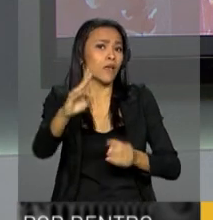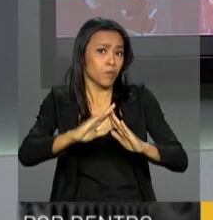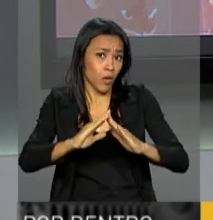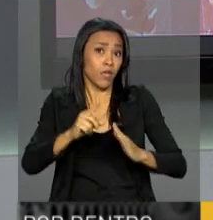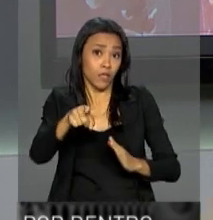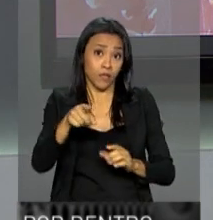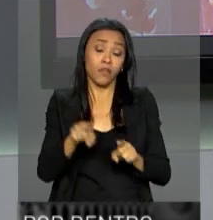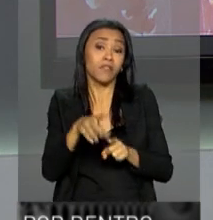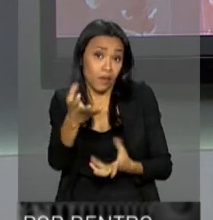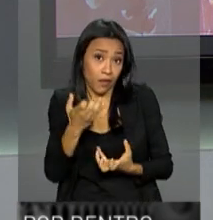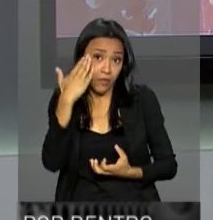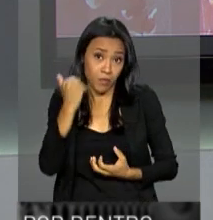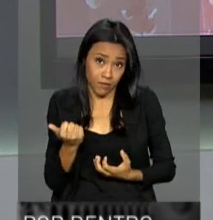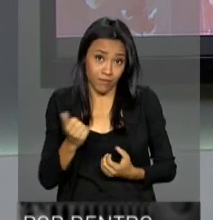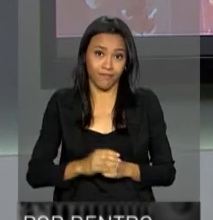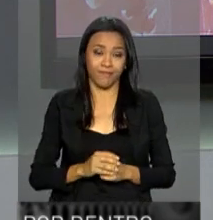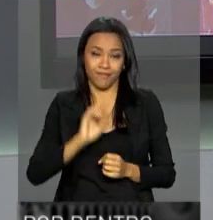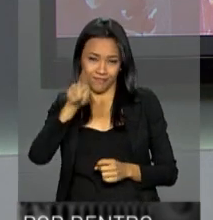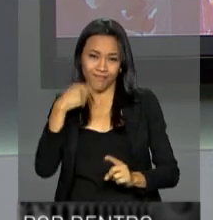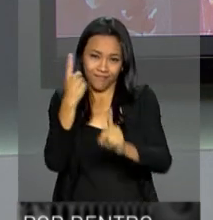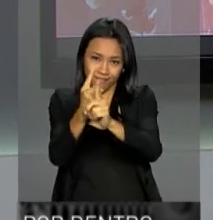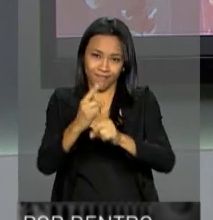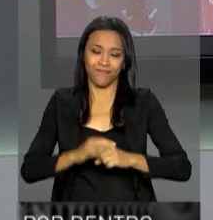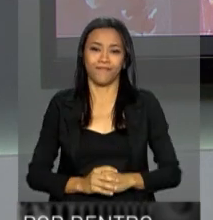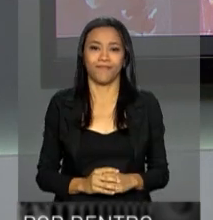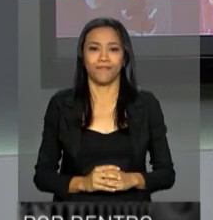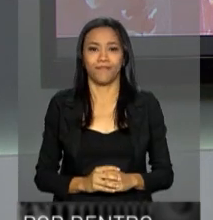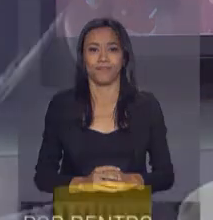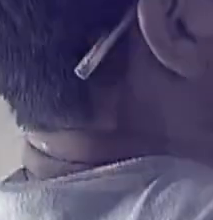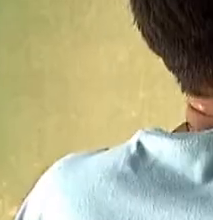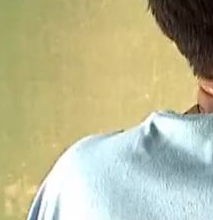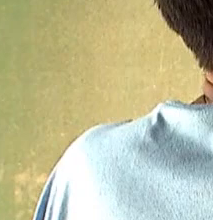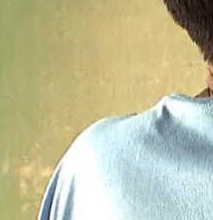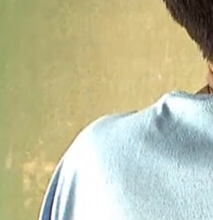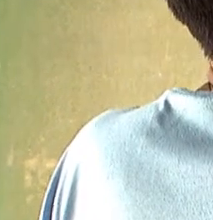você mora o que você gostaria de saber até a próxima